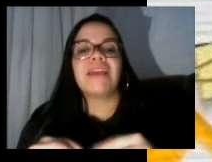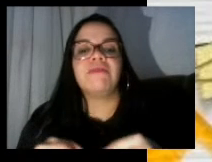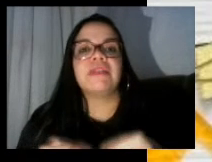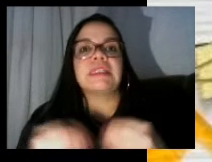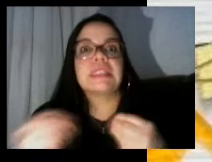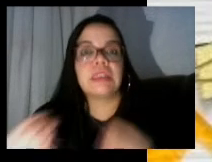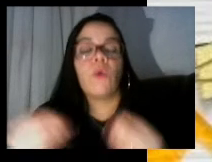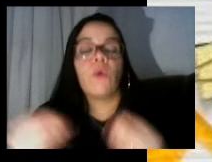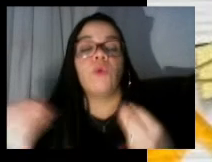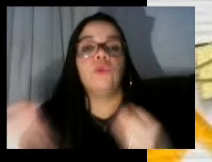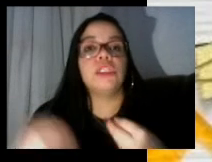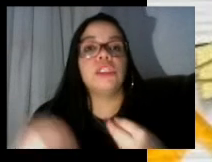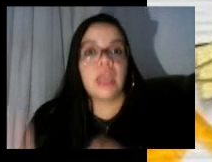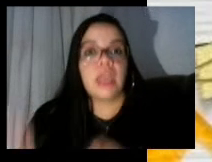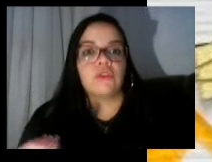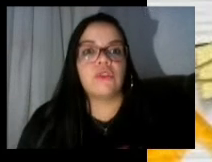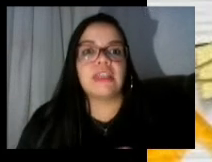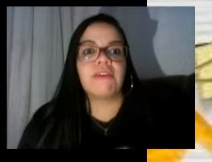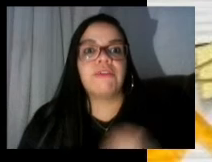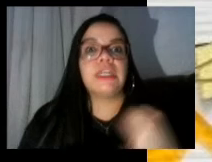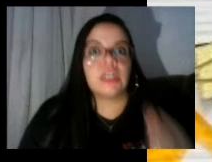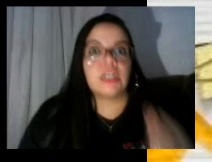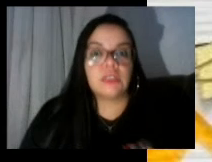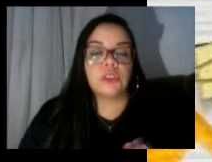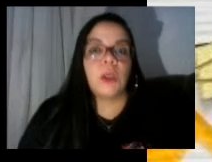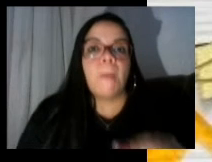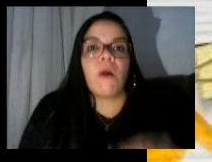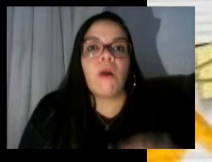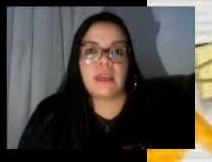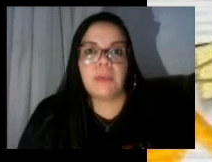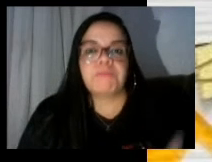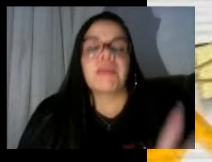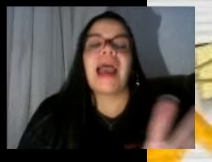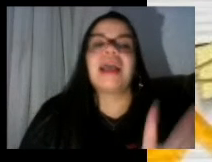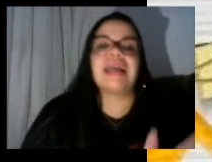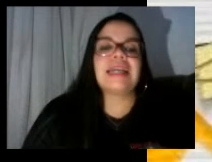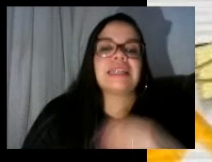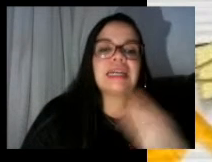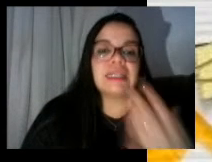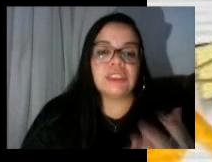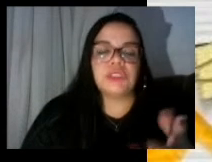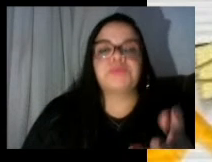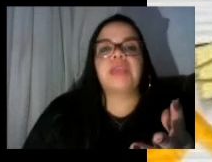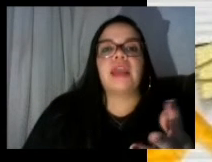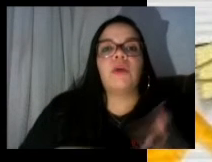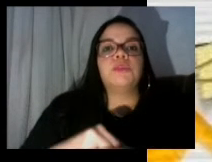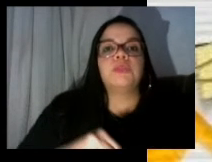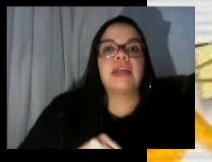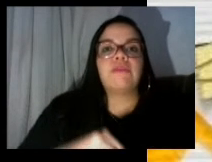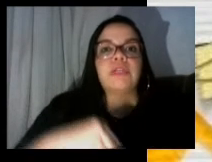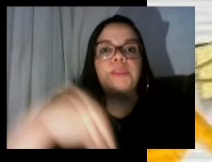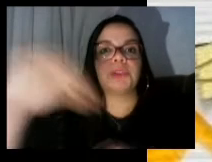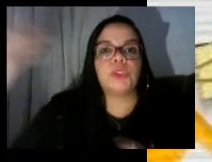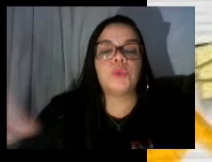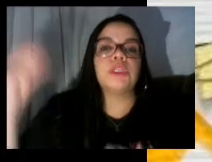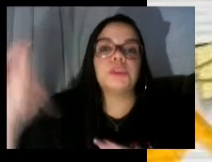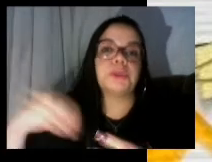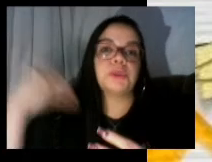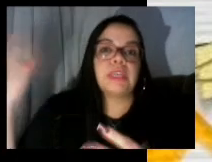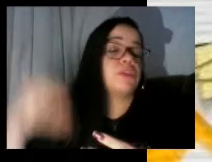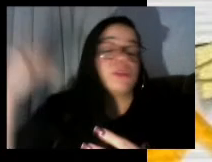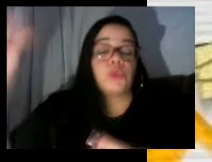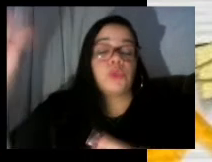uma invenção dos negros, dos africanos. Por quê? A casa grande, que era onde moravam as pessoas,